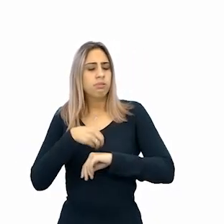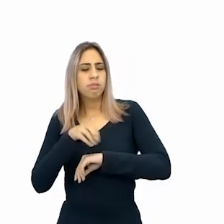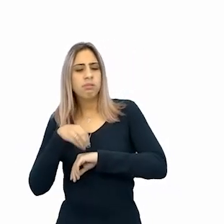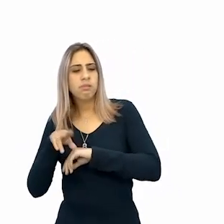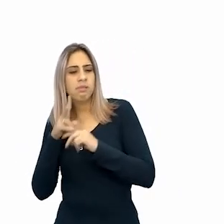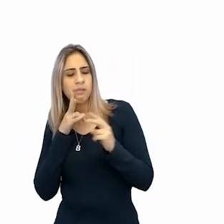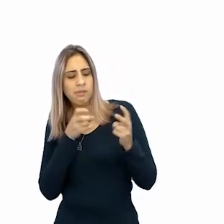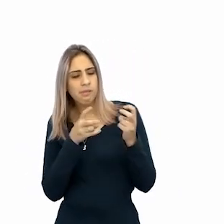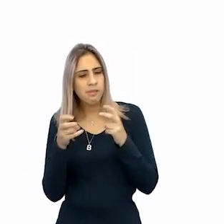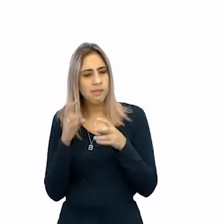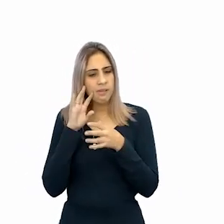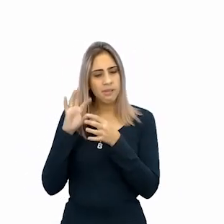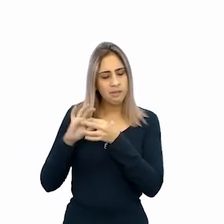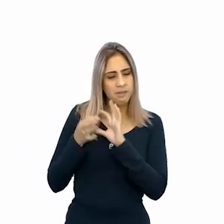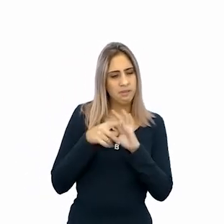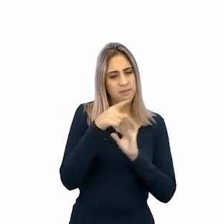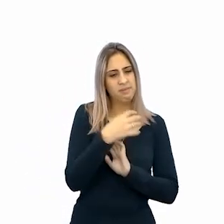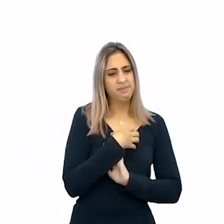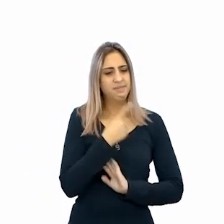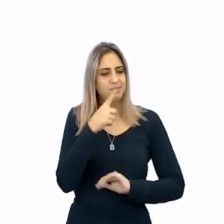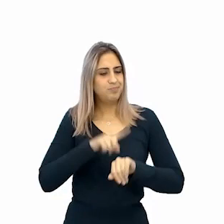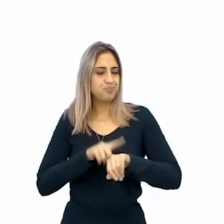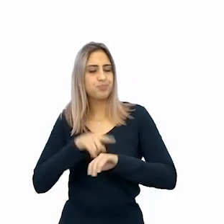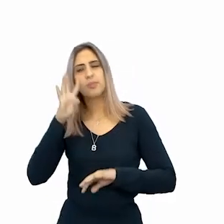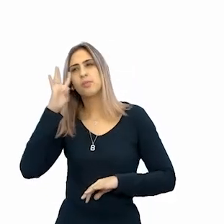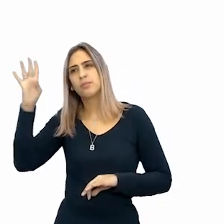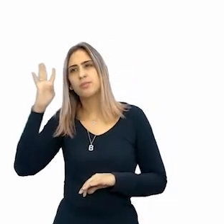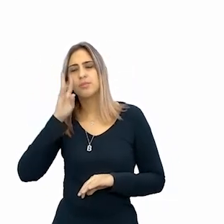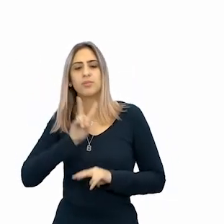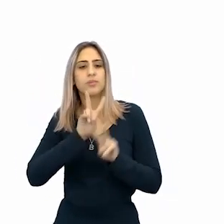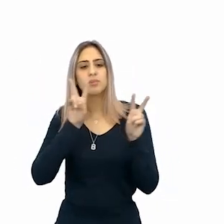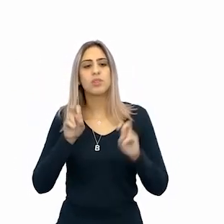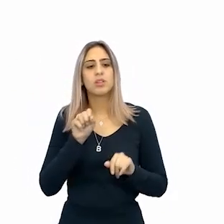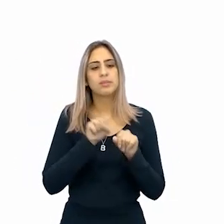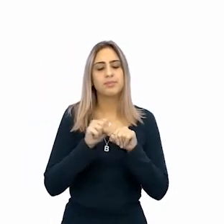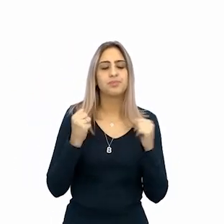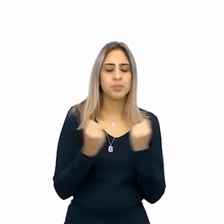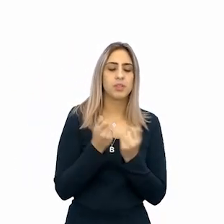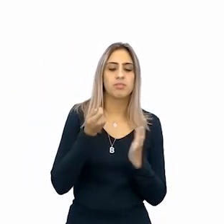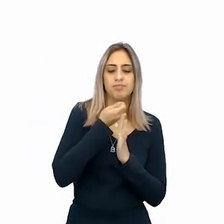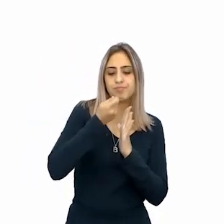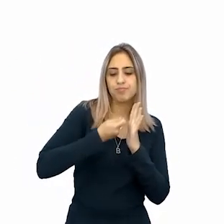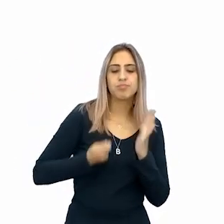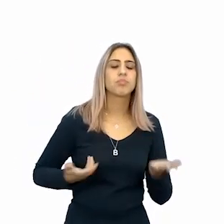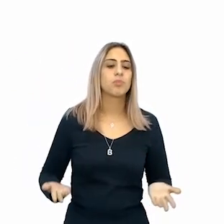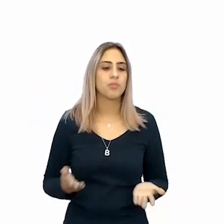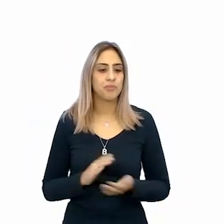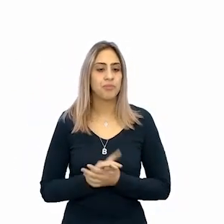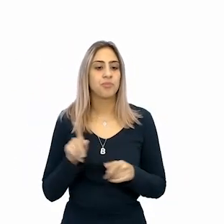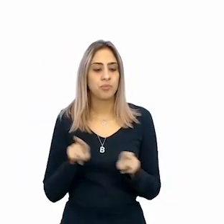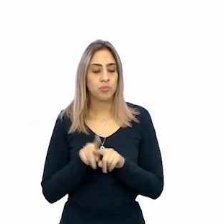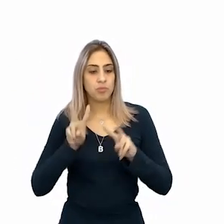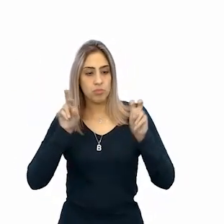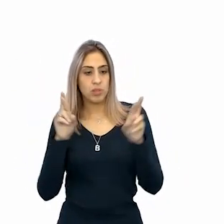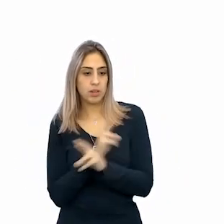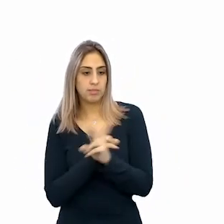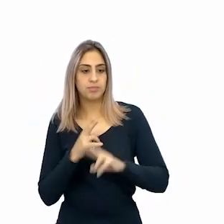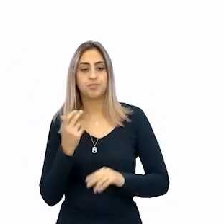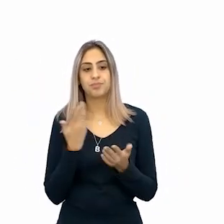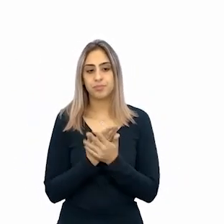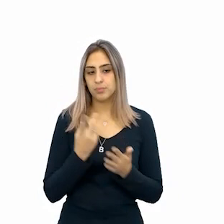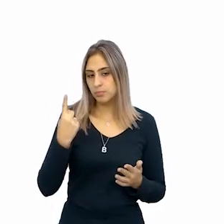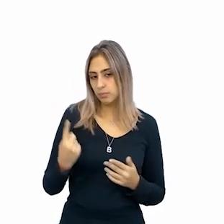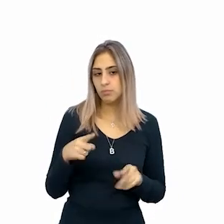conta, constituindo-se assim em um momento de reflexão sobre o sistema de escrita. E ainda, em relação à aula 1,